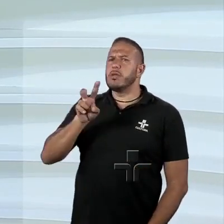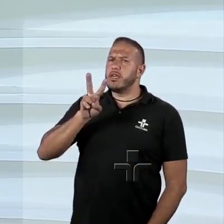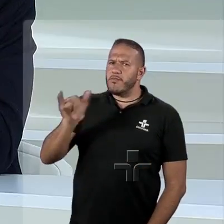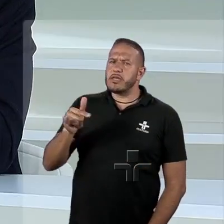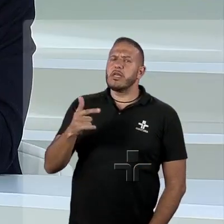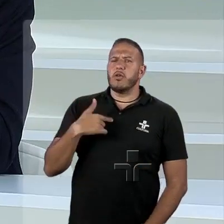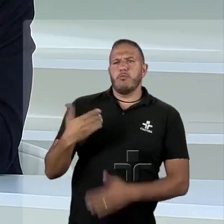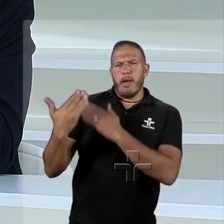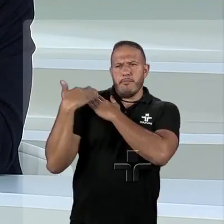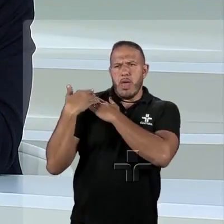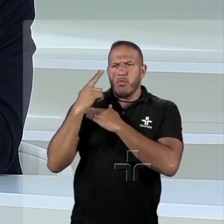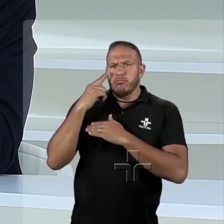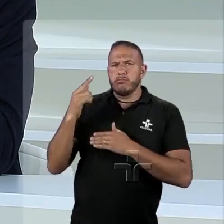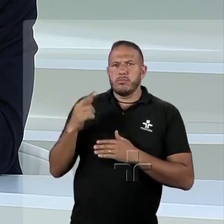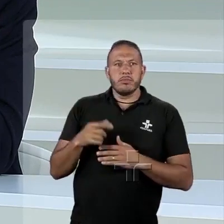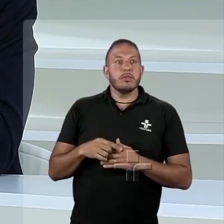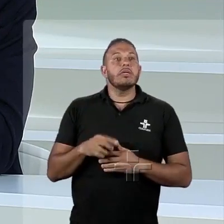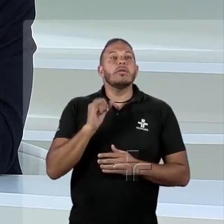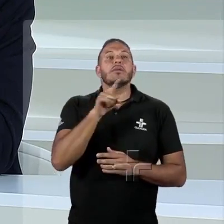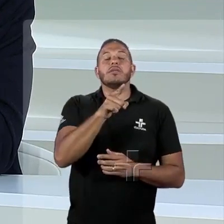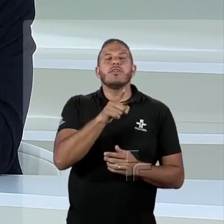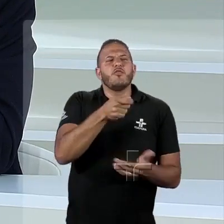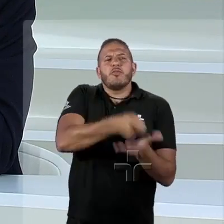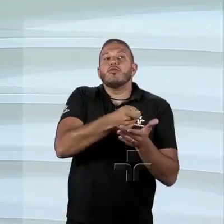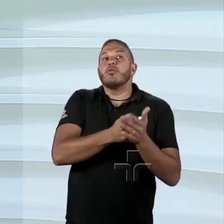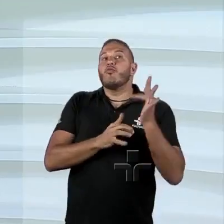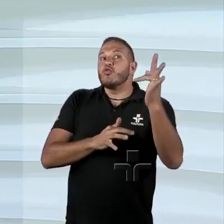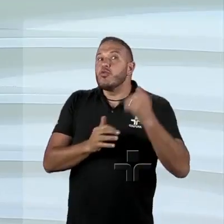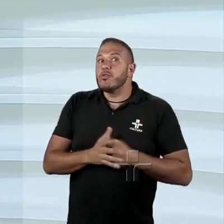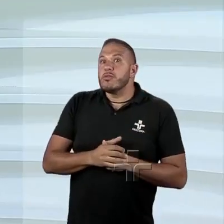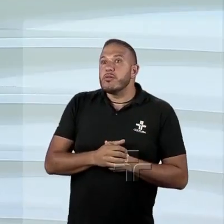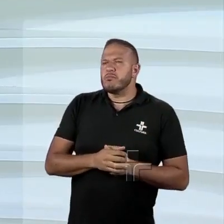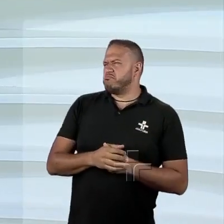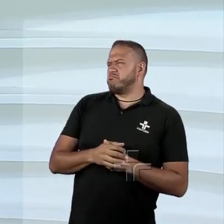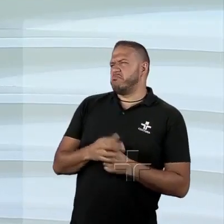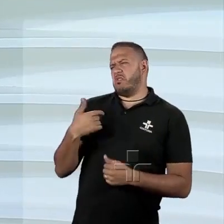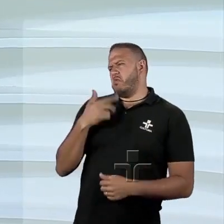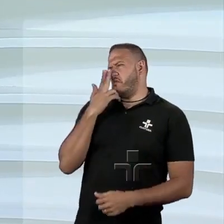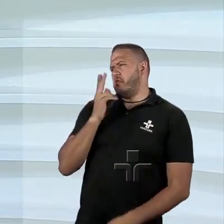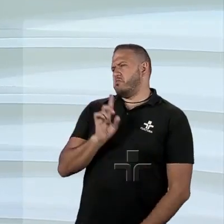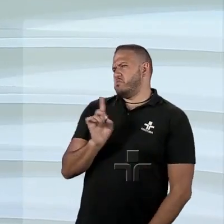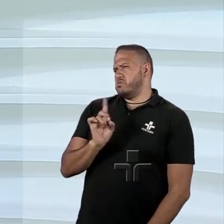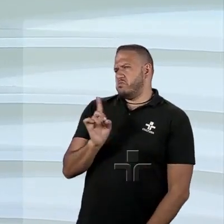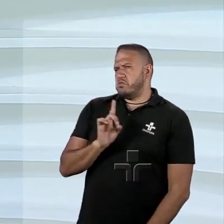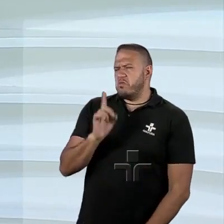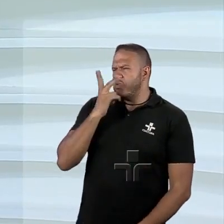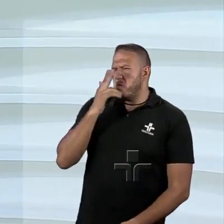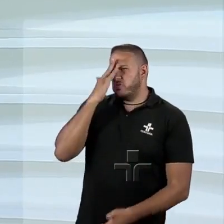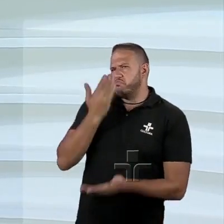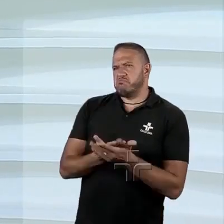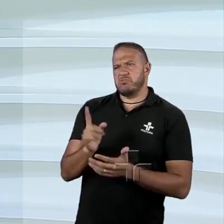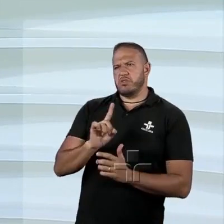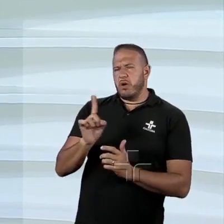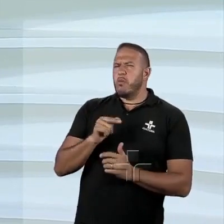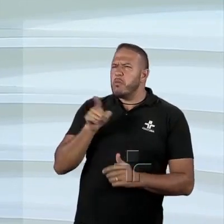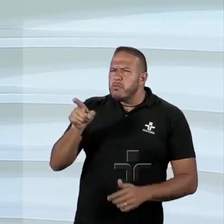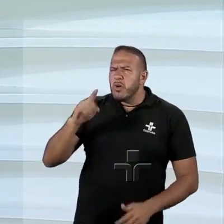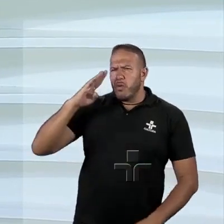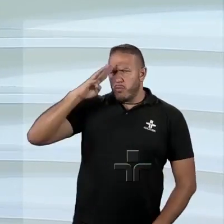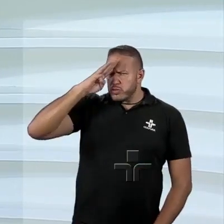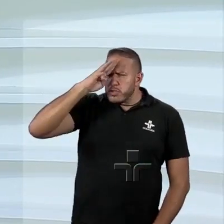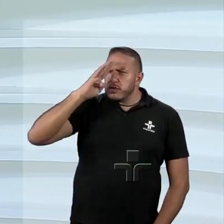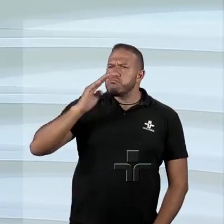forem posições do futuro? Hein? E se forem posições do futuro? Eu creio que não. Sinceramente, Flávio, creio que não. Bolsonaro tem que